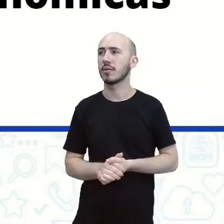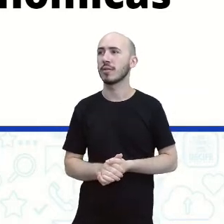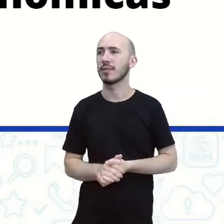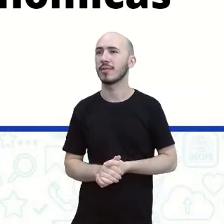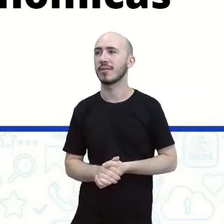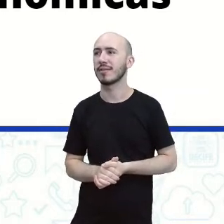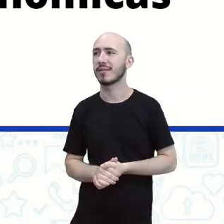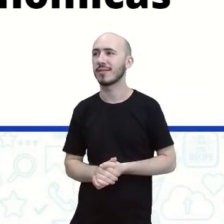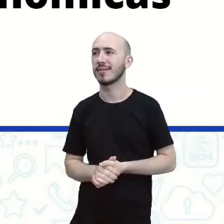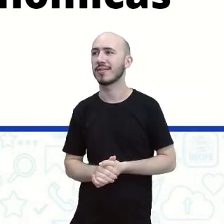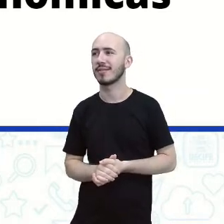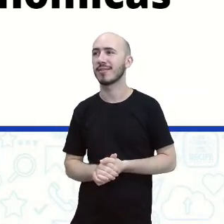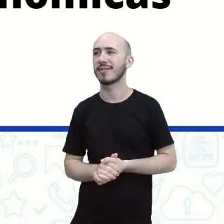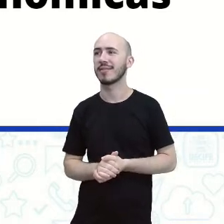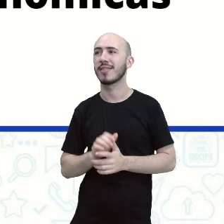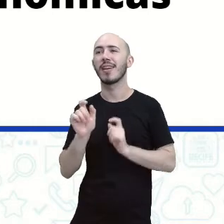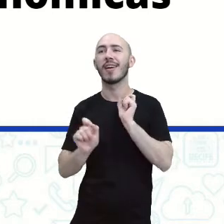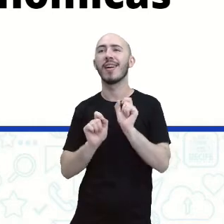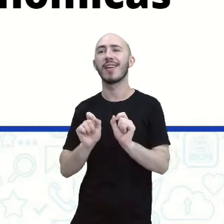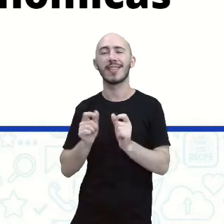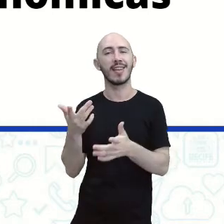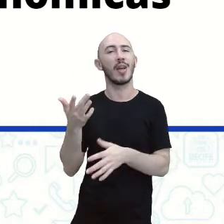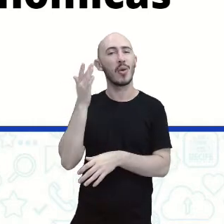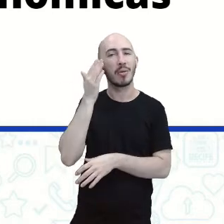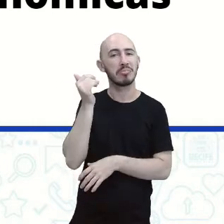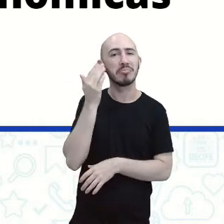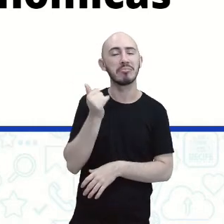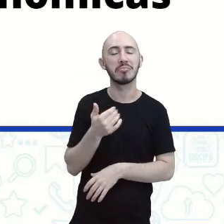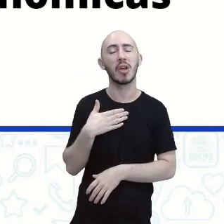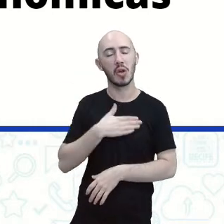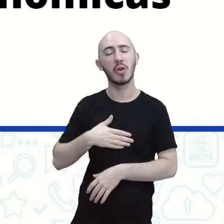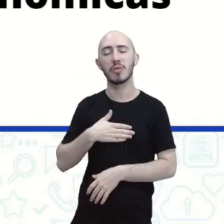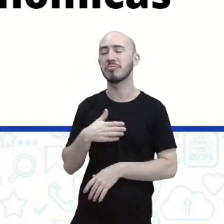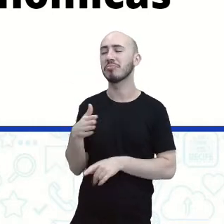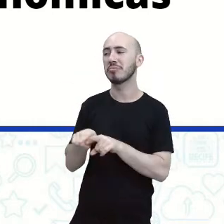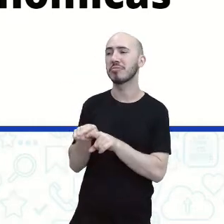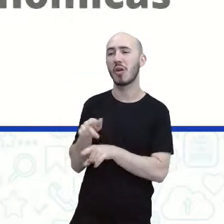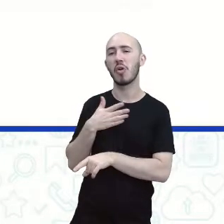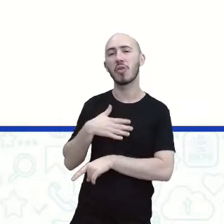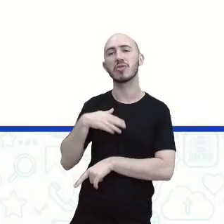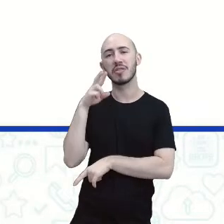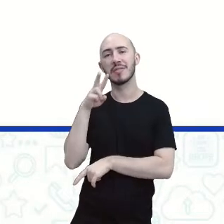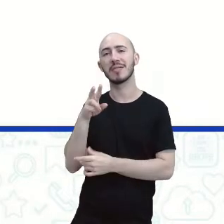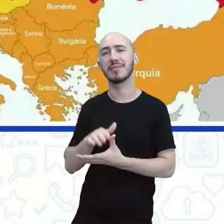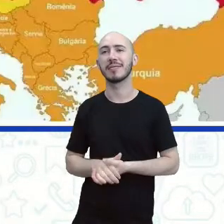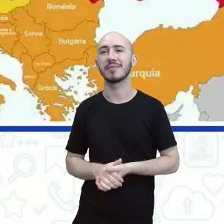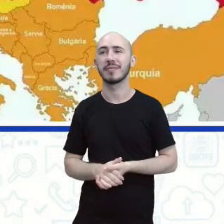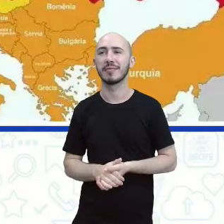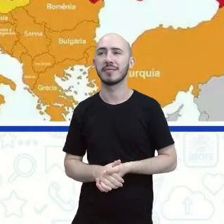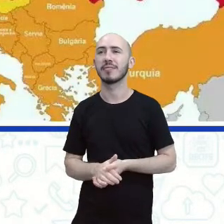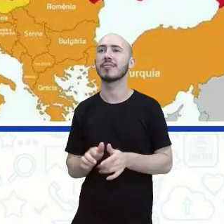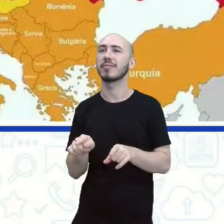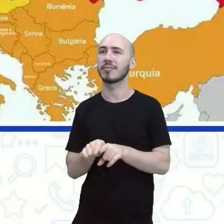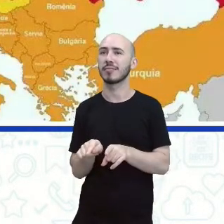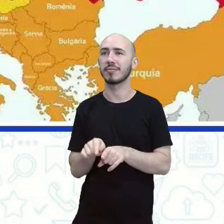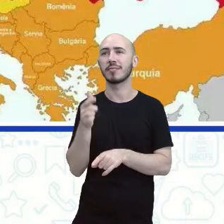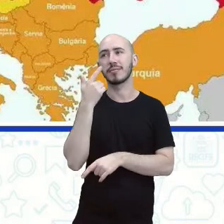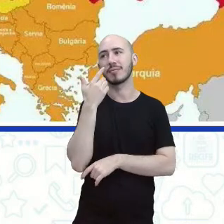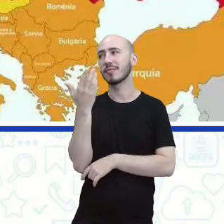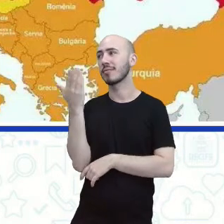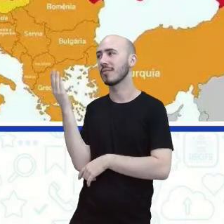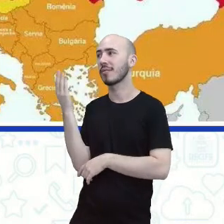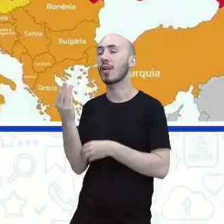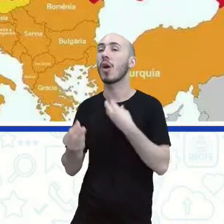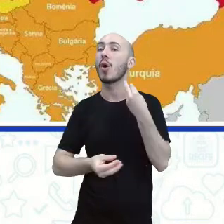Enfim, vamos embora, pessoal. Eu gostei de viver ali. Gostei de viver ali. Uhum. Aí, essa questão, então, como é que é